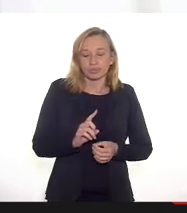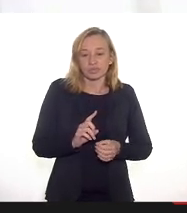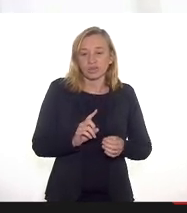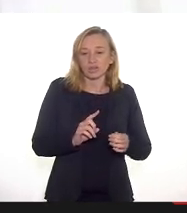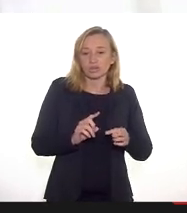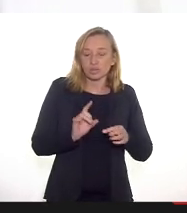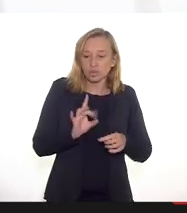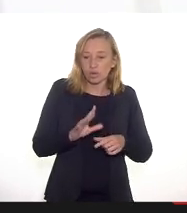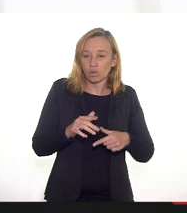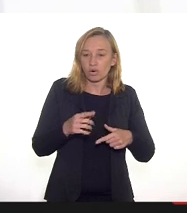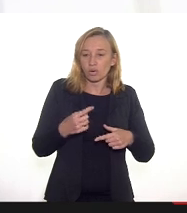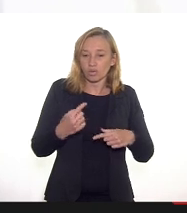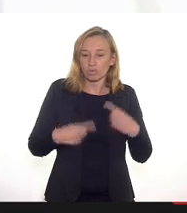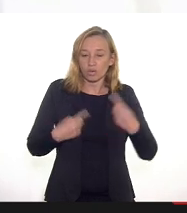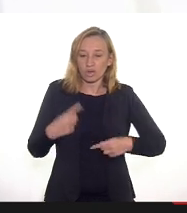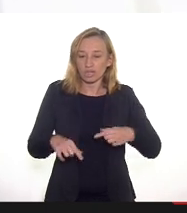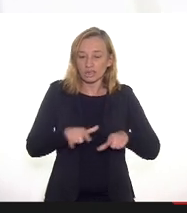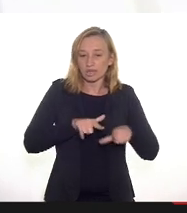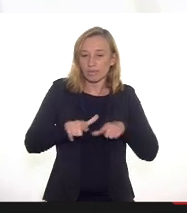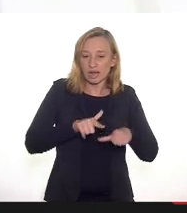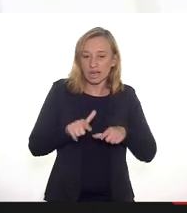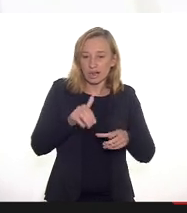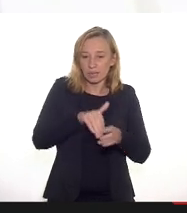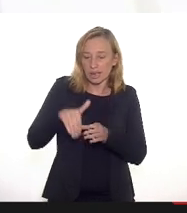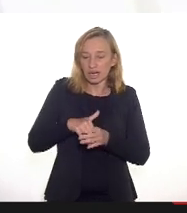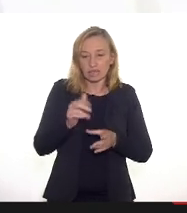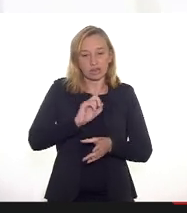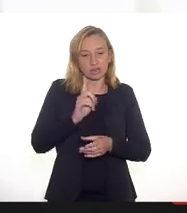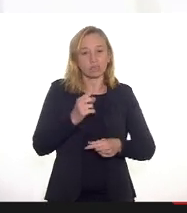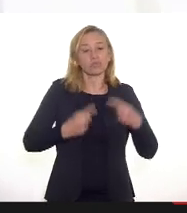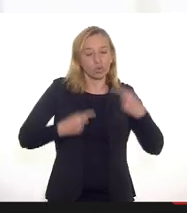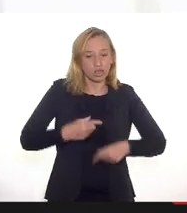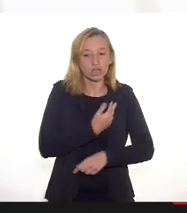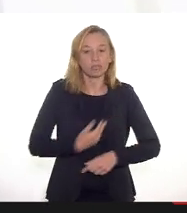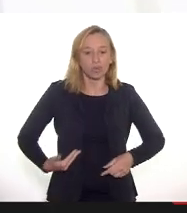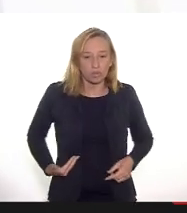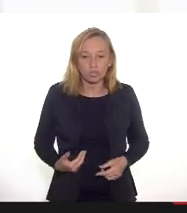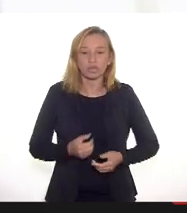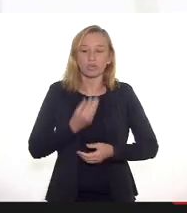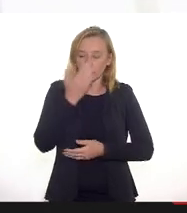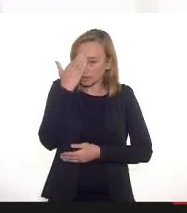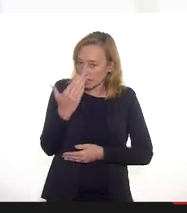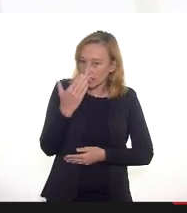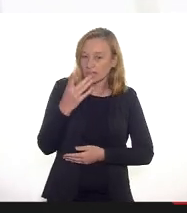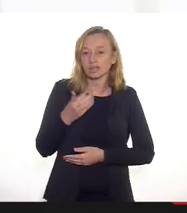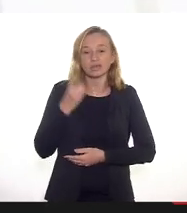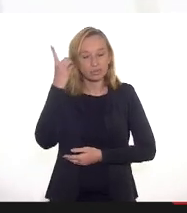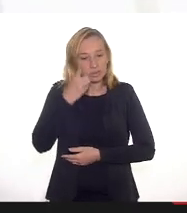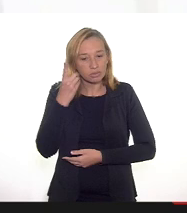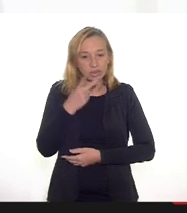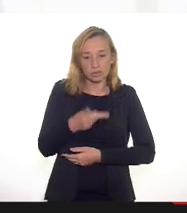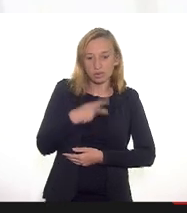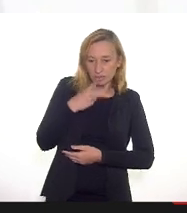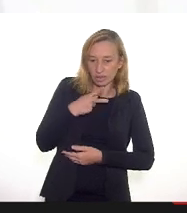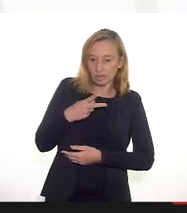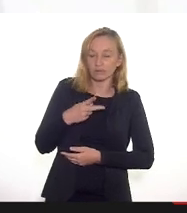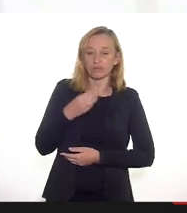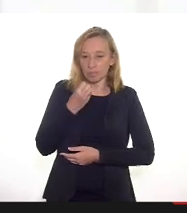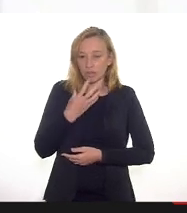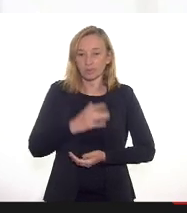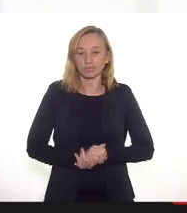e é exatamente o que nós queremos fazer aqui, trabalhar política pública. Tá? Muito obrigado hoje pela sua fala hoje aqui, muito